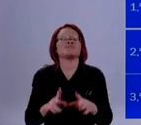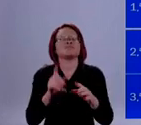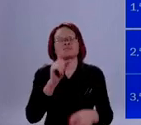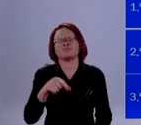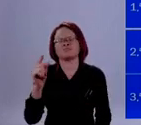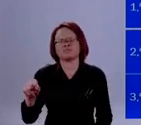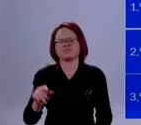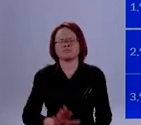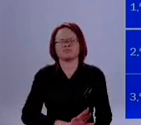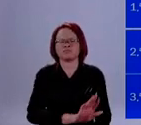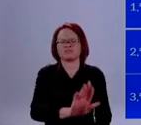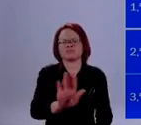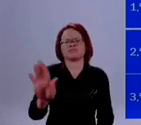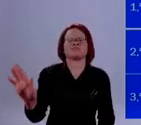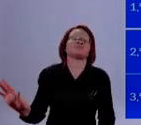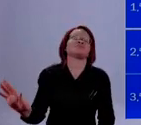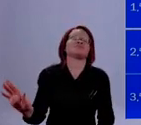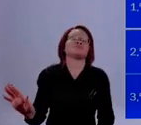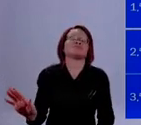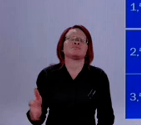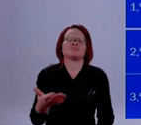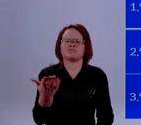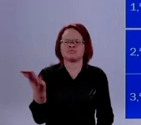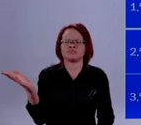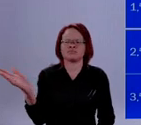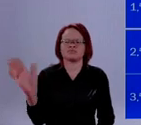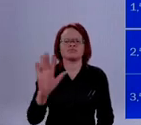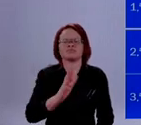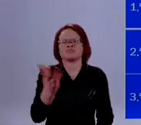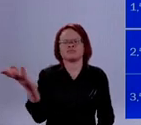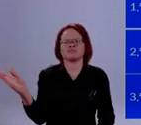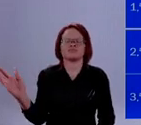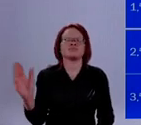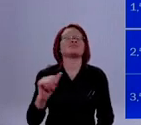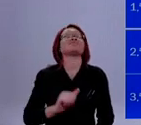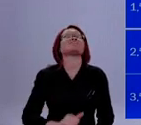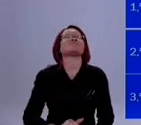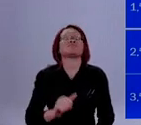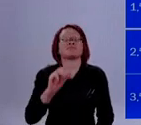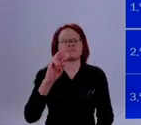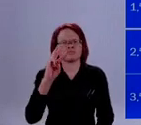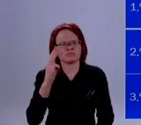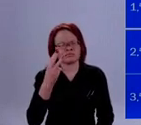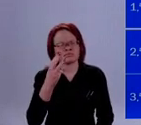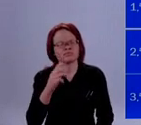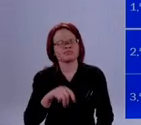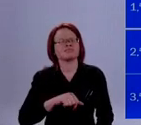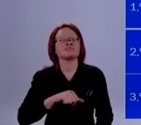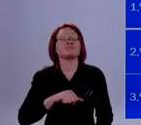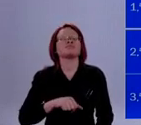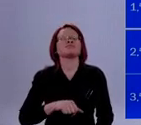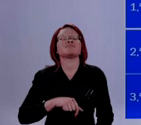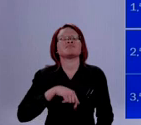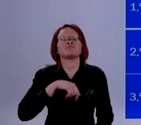vários por seguidores temos vosso vossos vossa vossas e a terceira